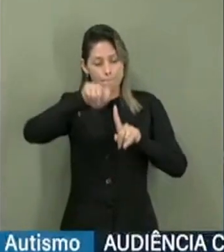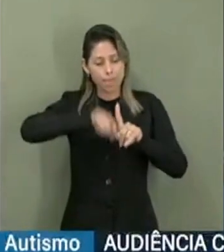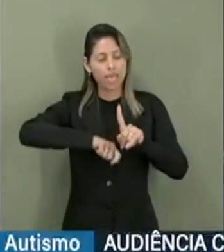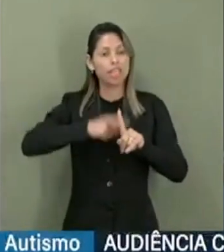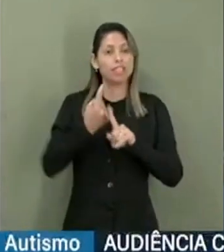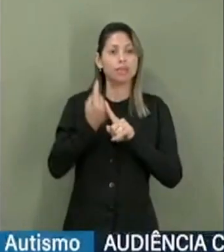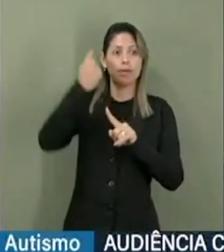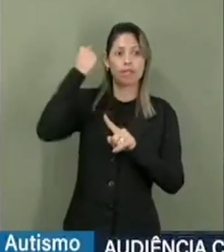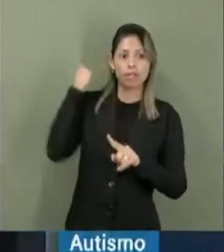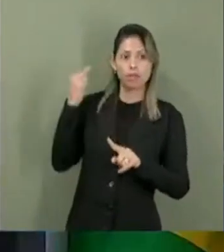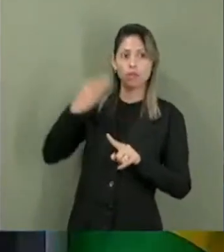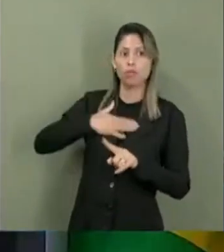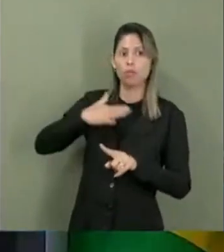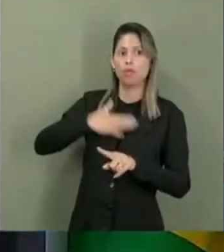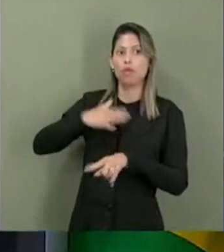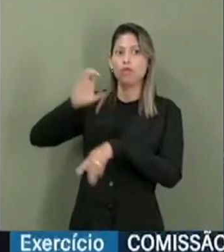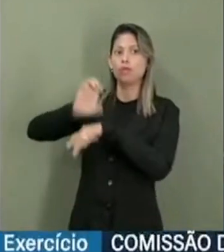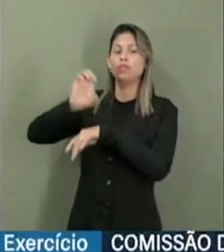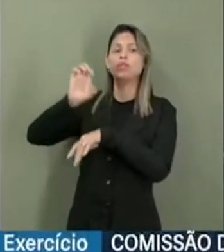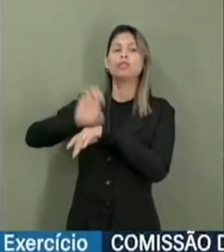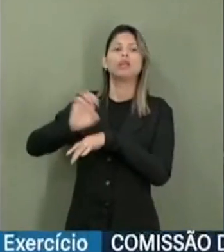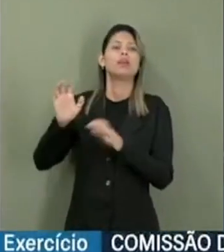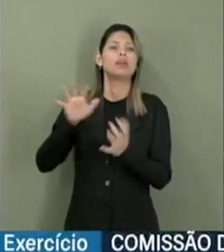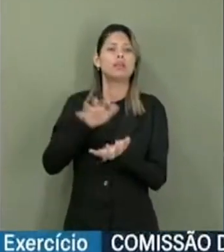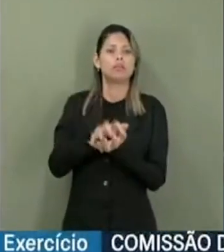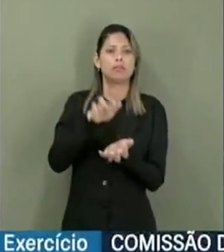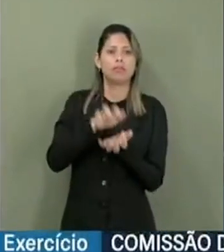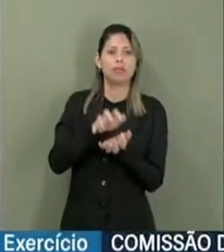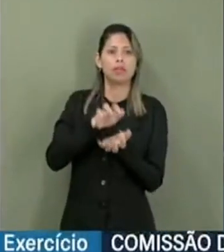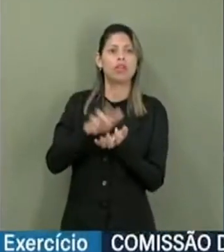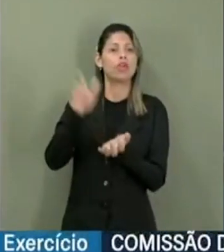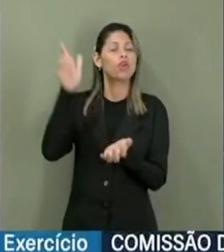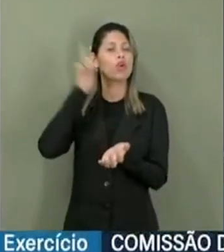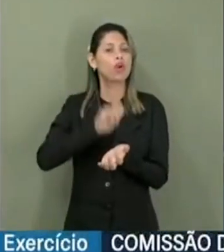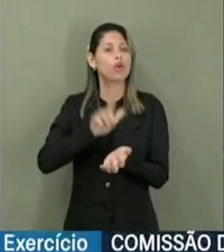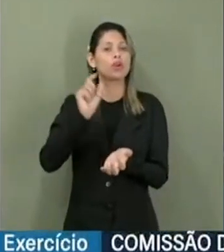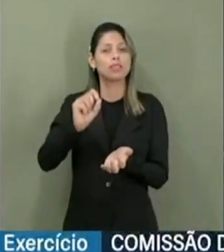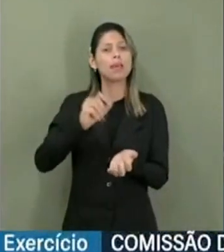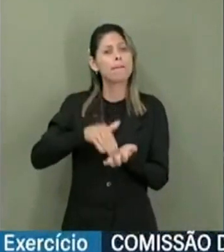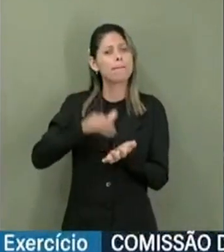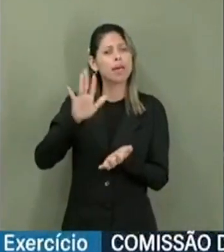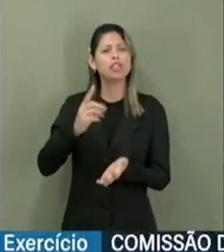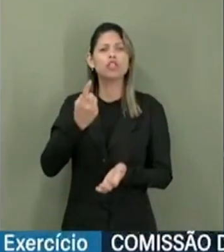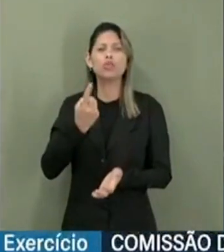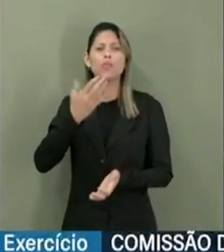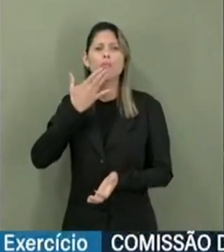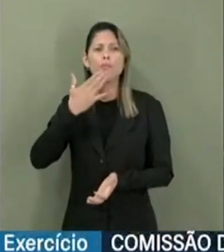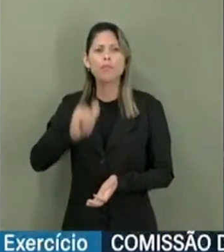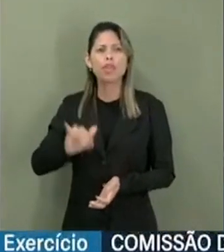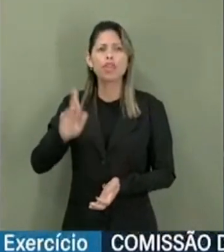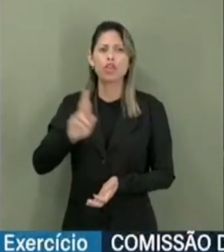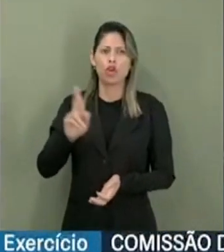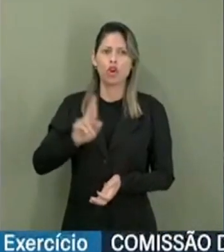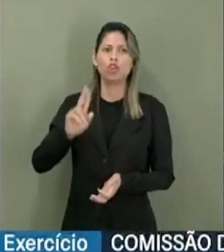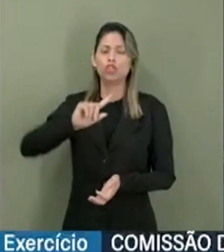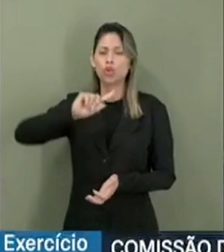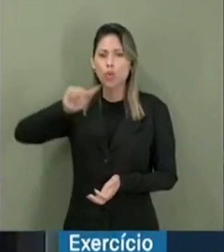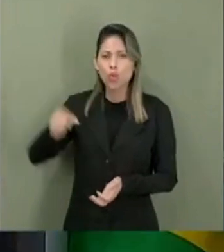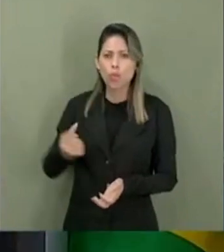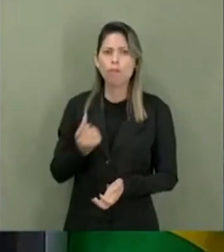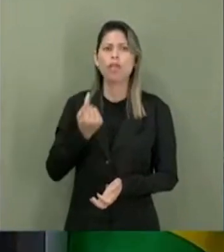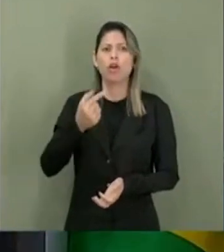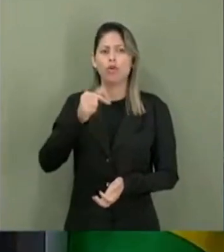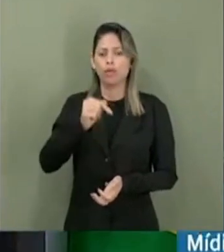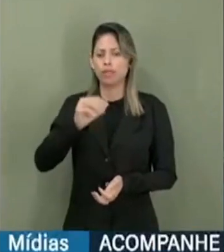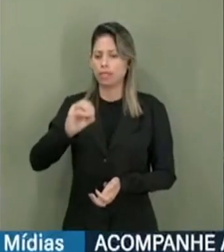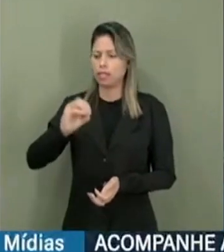repasses de mais de um bilhão de reais para investimento em um milhão e 700 mil